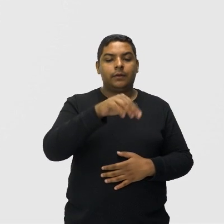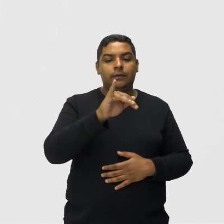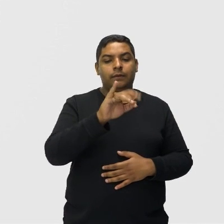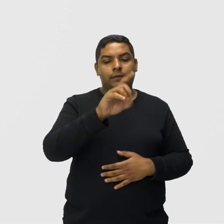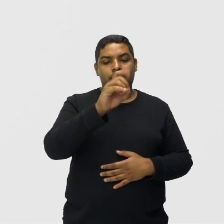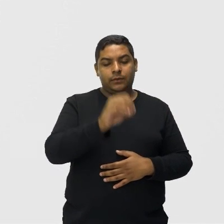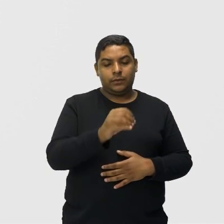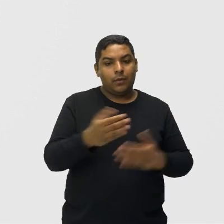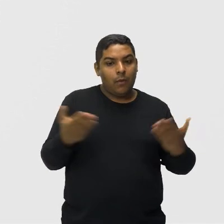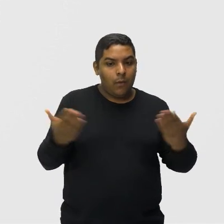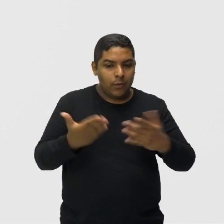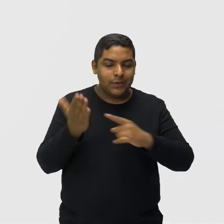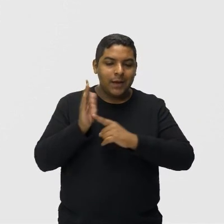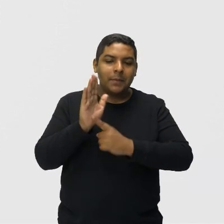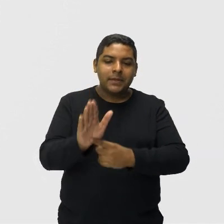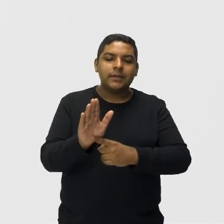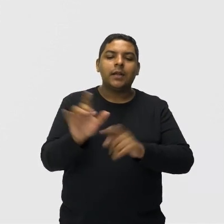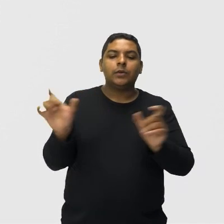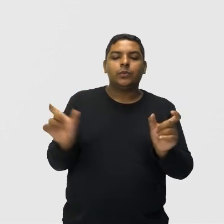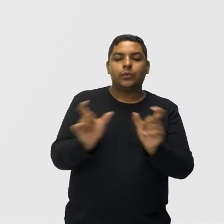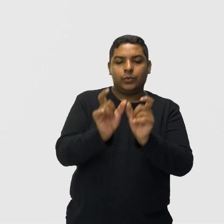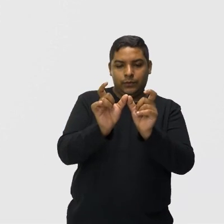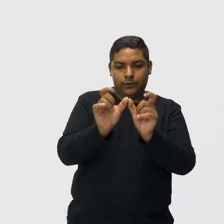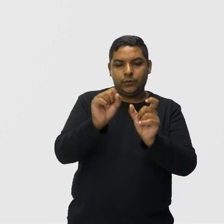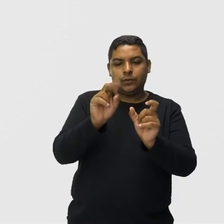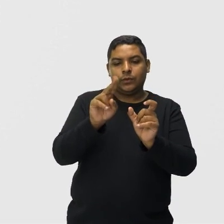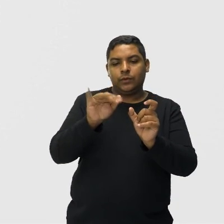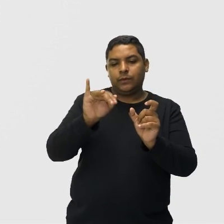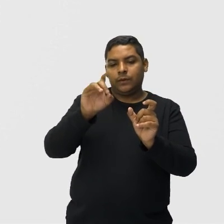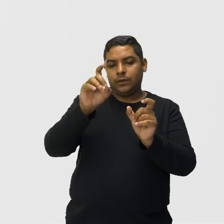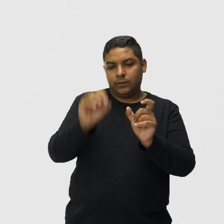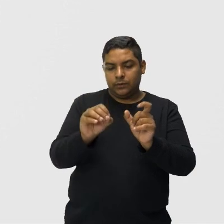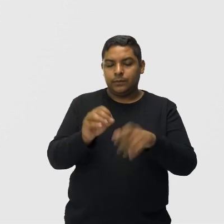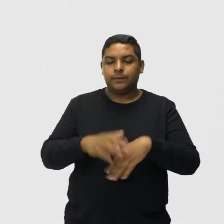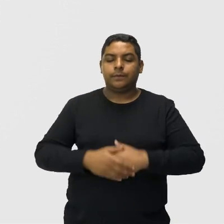eu apresentei para vocês o sufixo, tá? Então, para